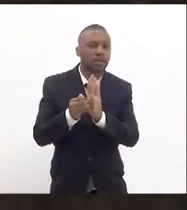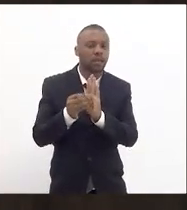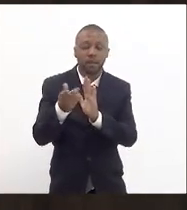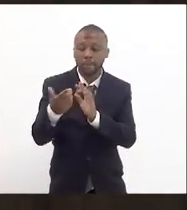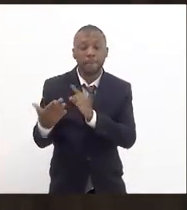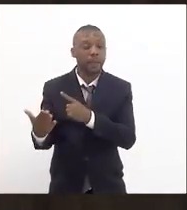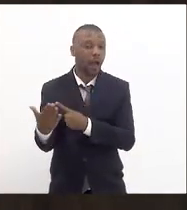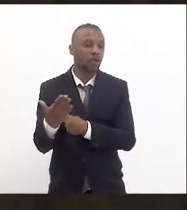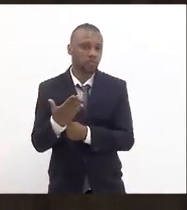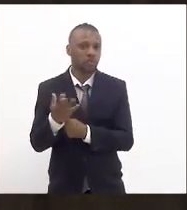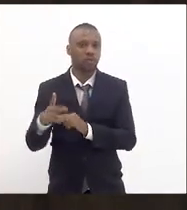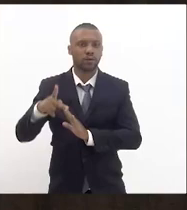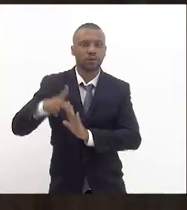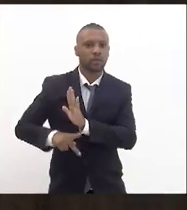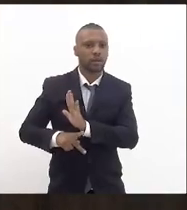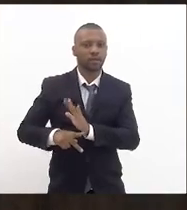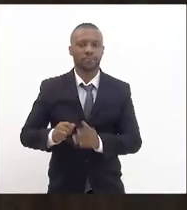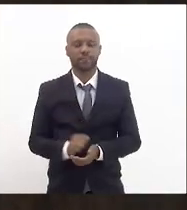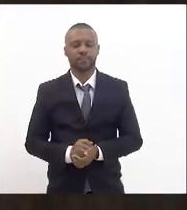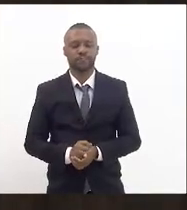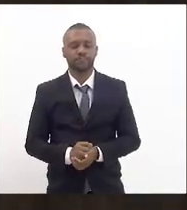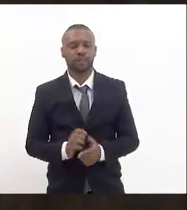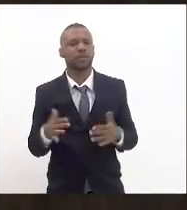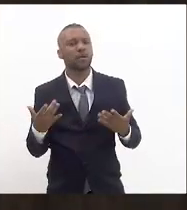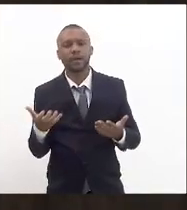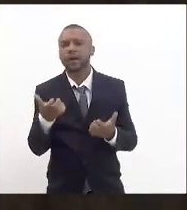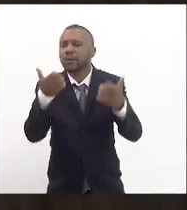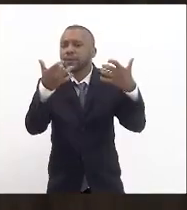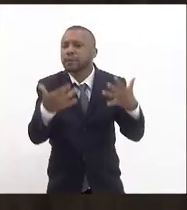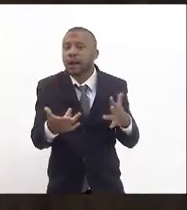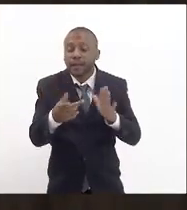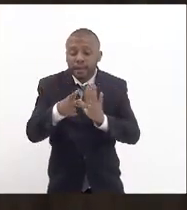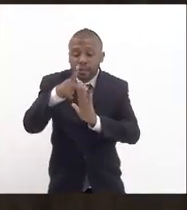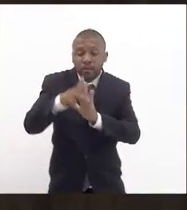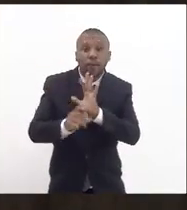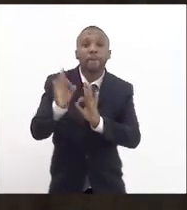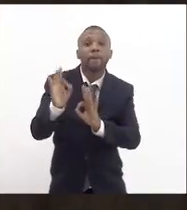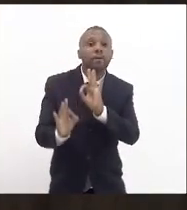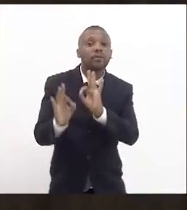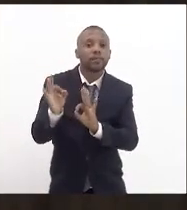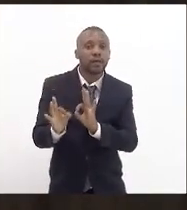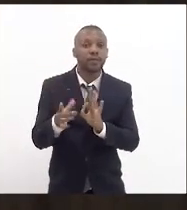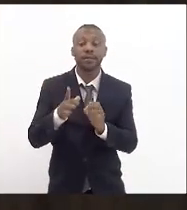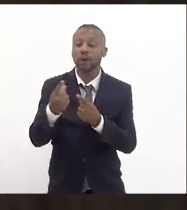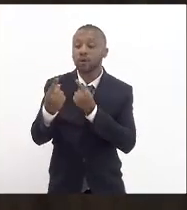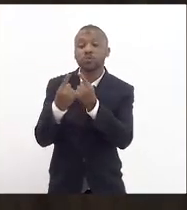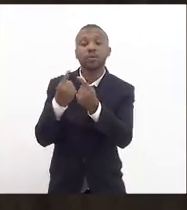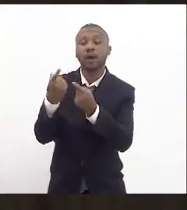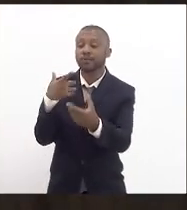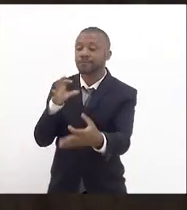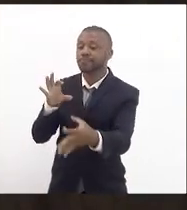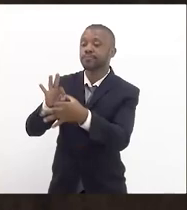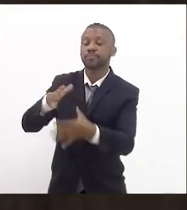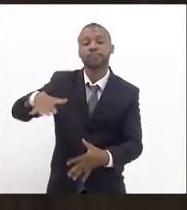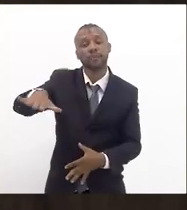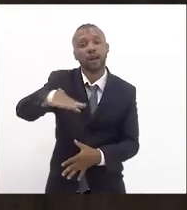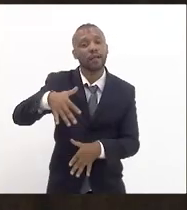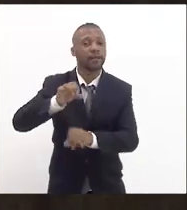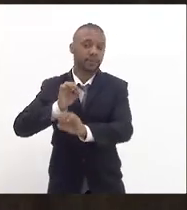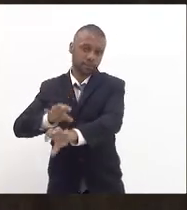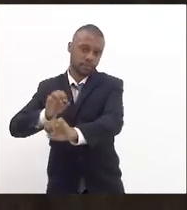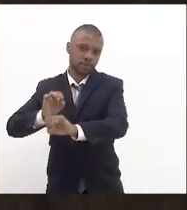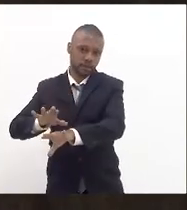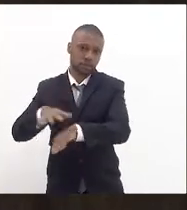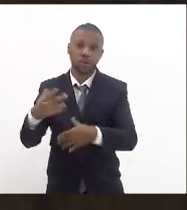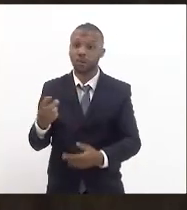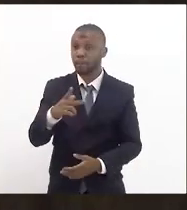que esse projeto é fruto de um exercício de diálogo com a educação. O PDT é um